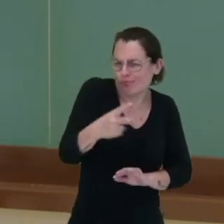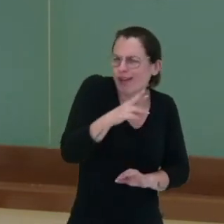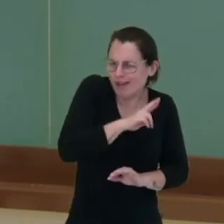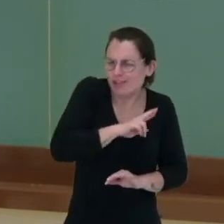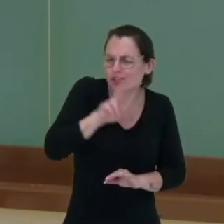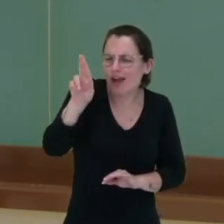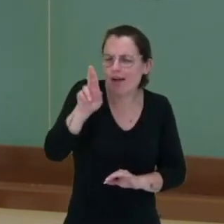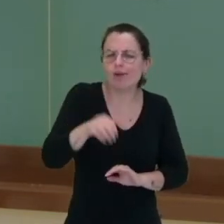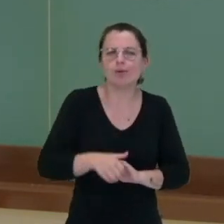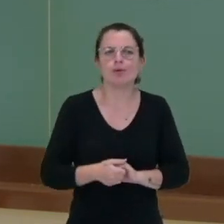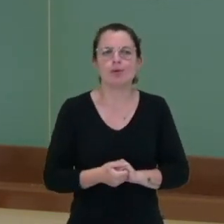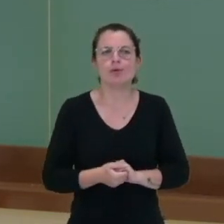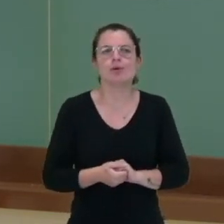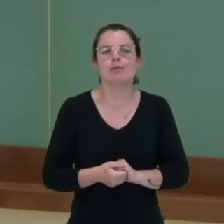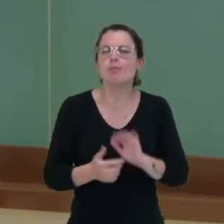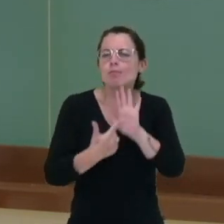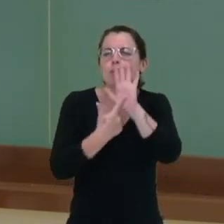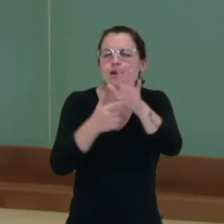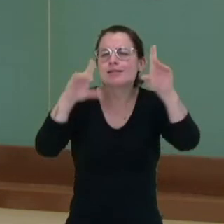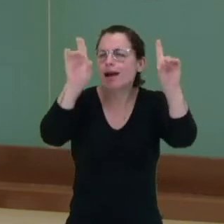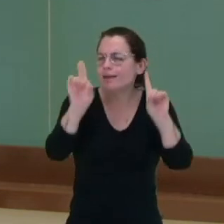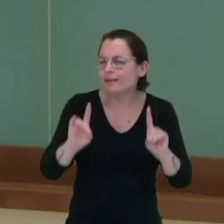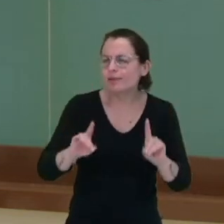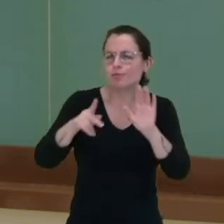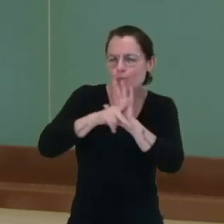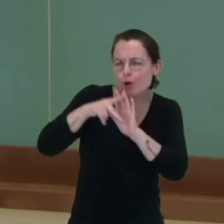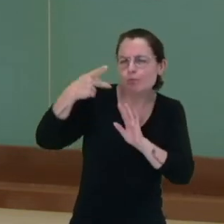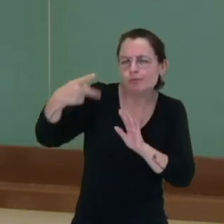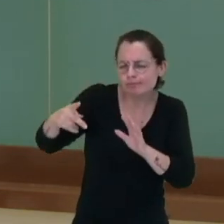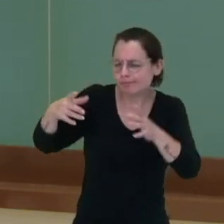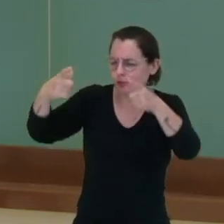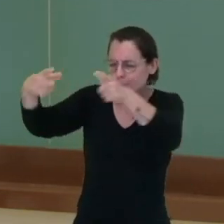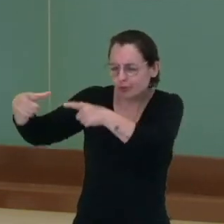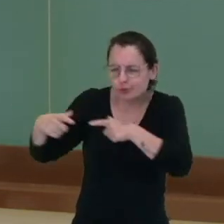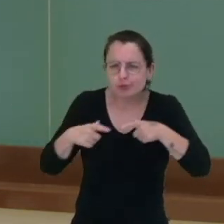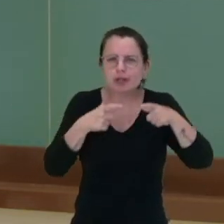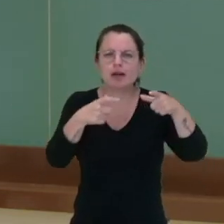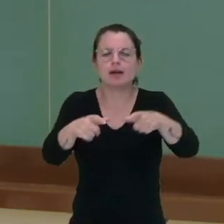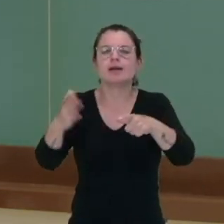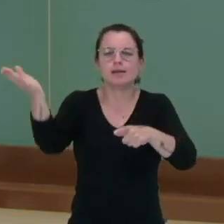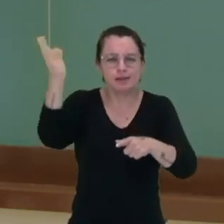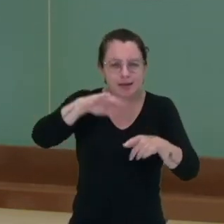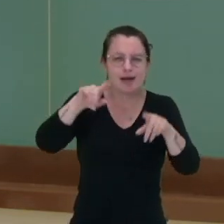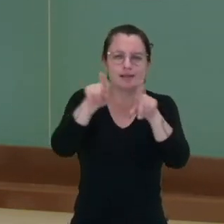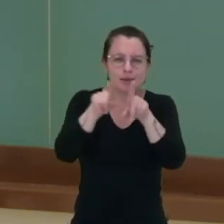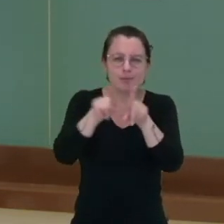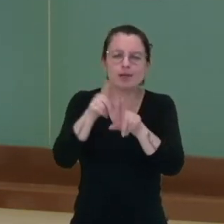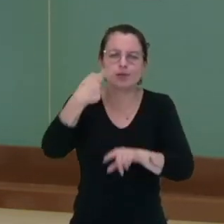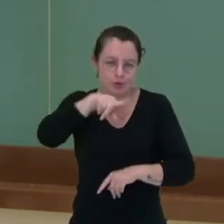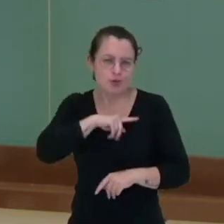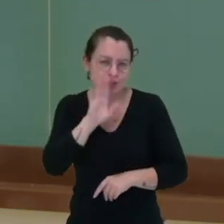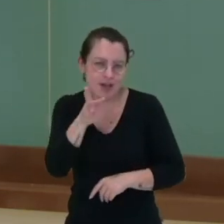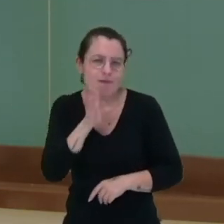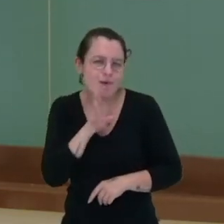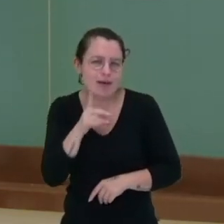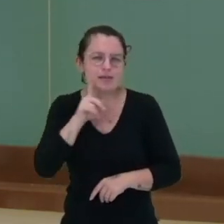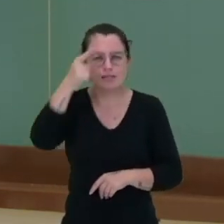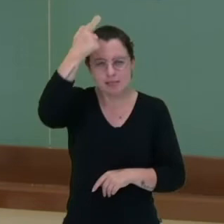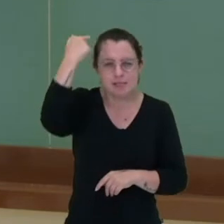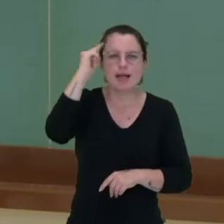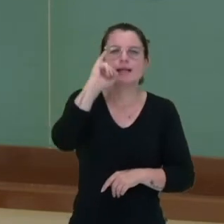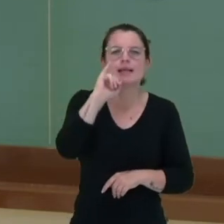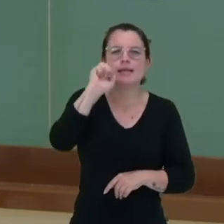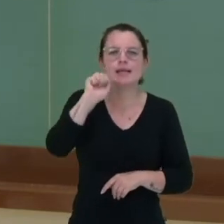religiosidade, traz os deuses, né, da religião, traz Iemanjá e tantos outros aqui, para falar um pouquinho